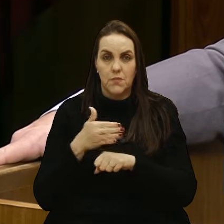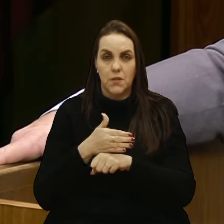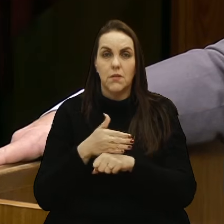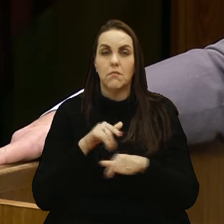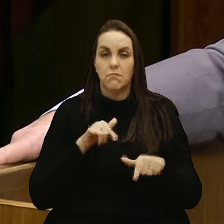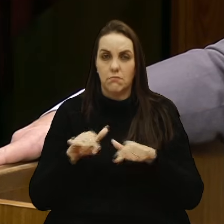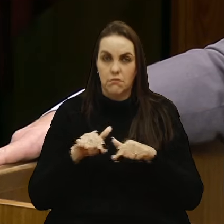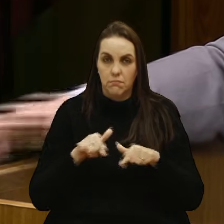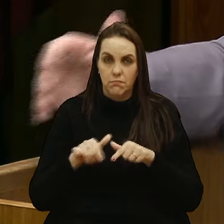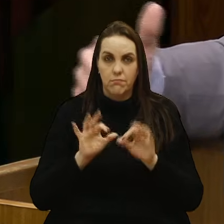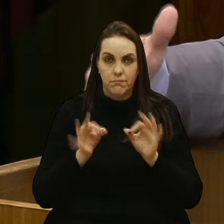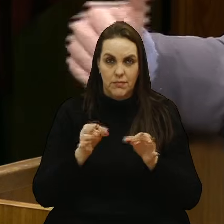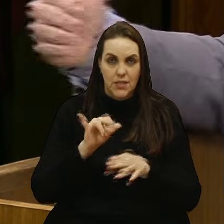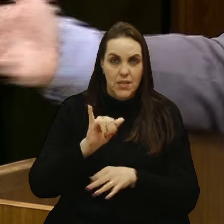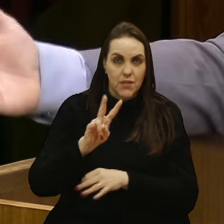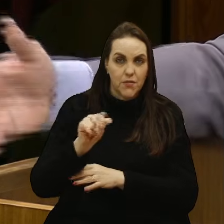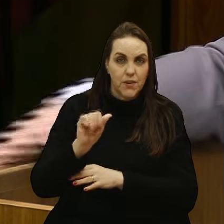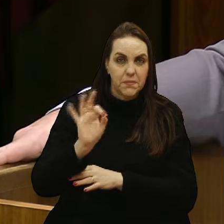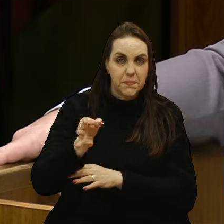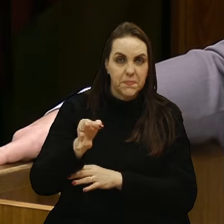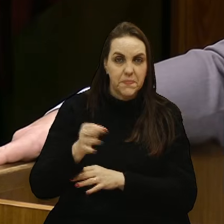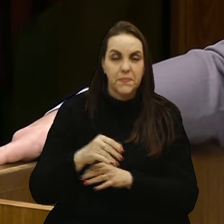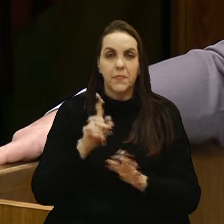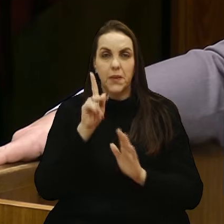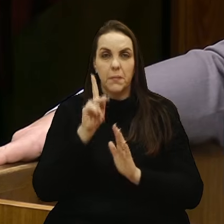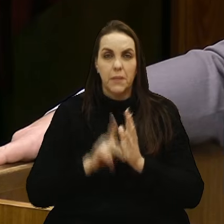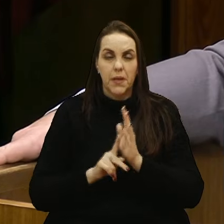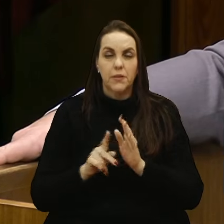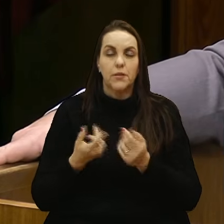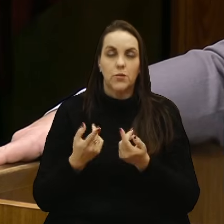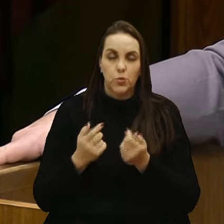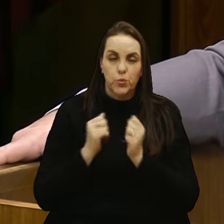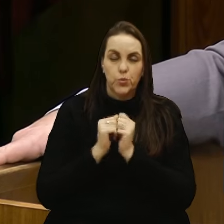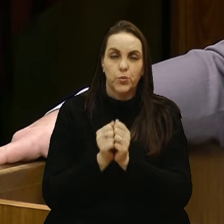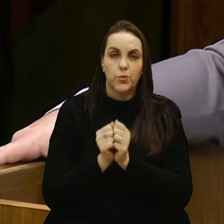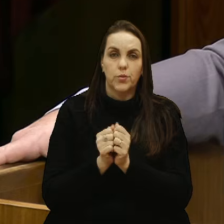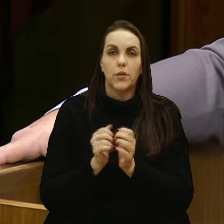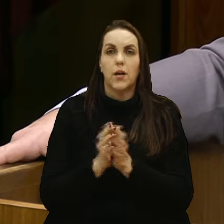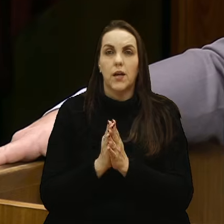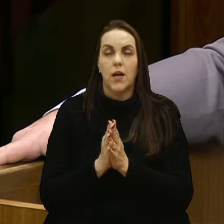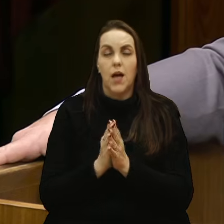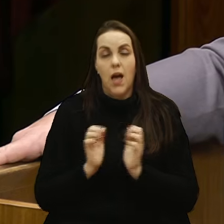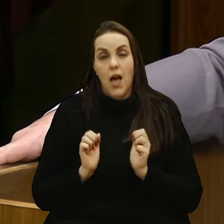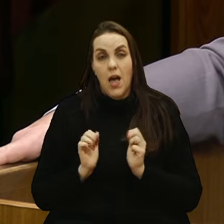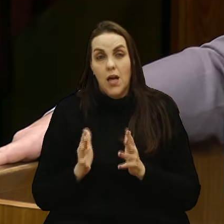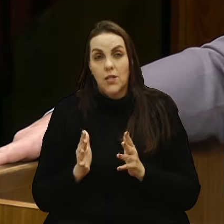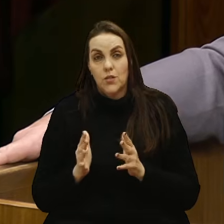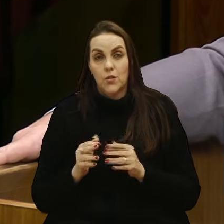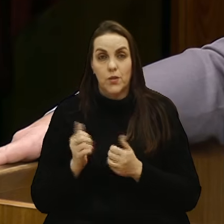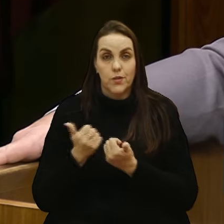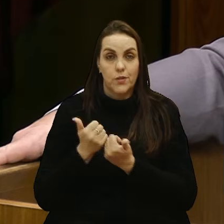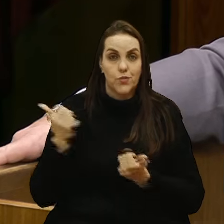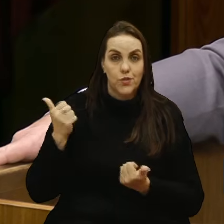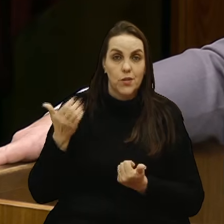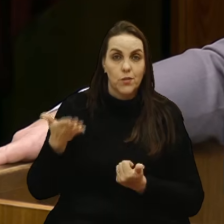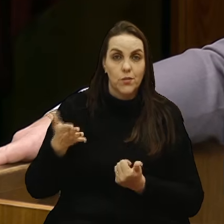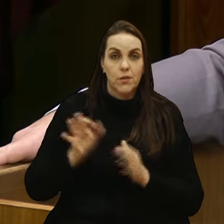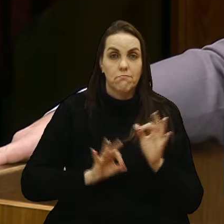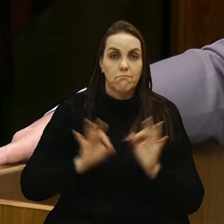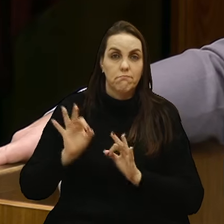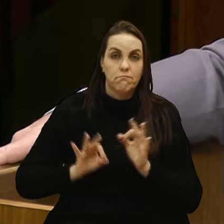já estamos em planejamento paralelo, né, as ações que a diretoria